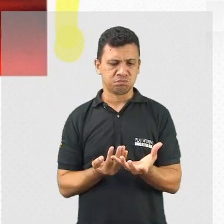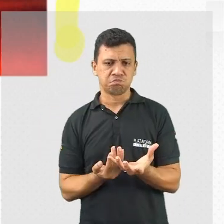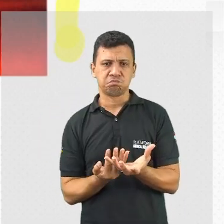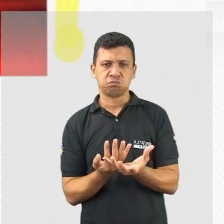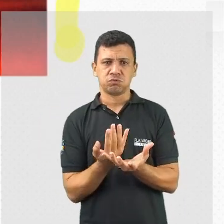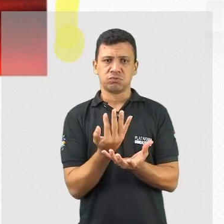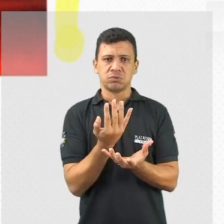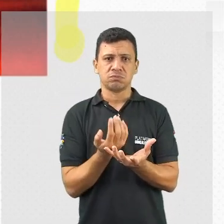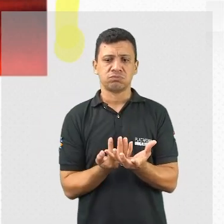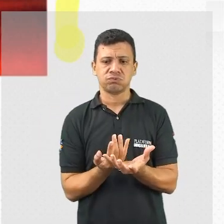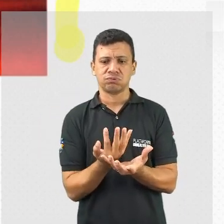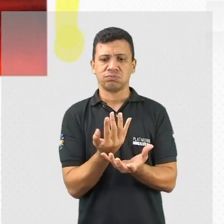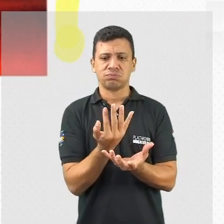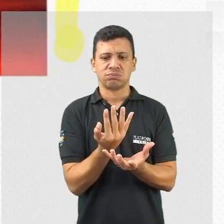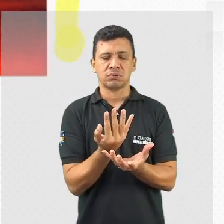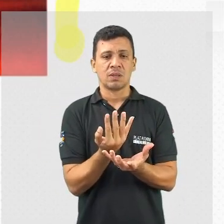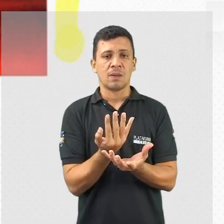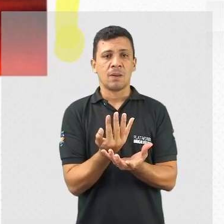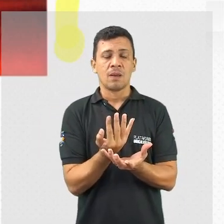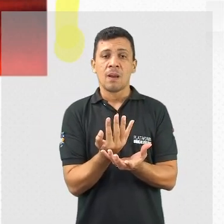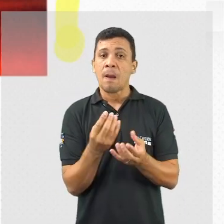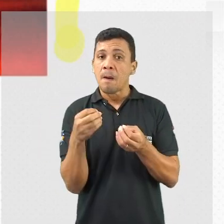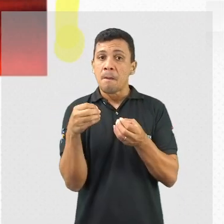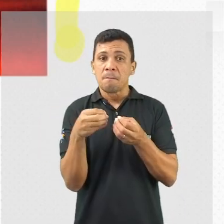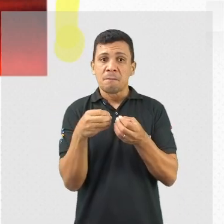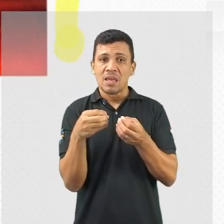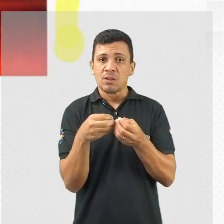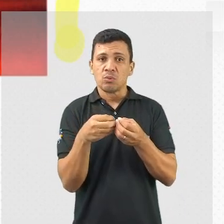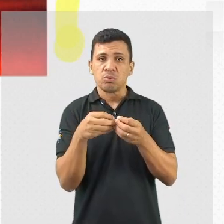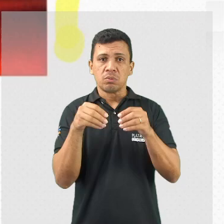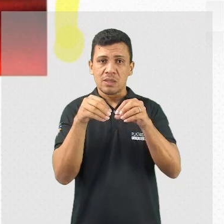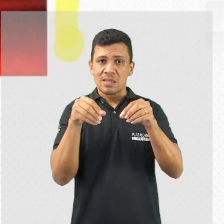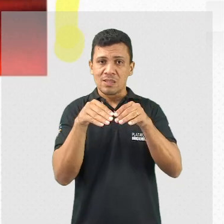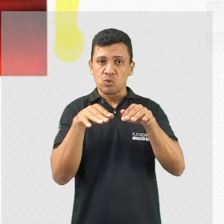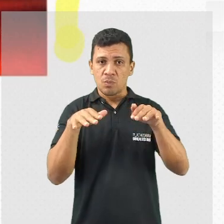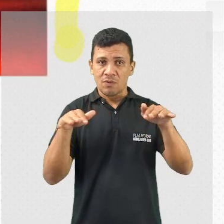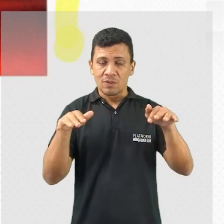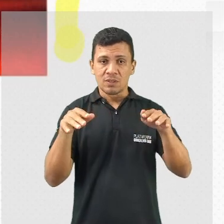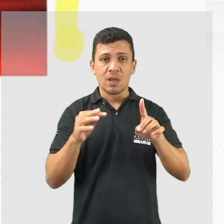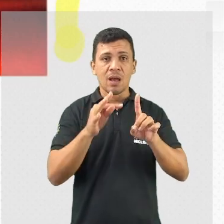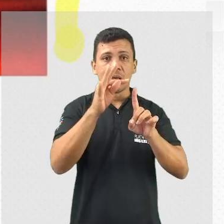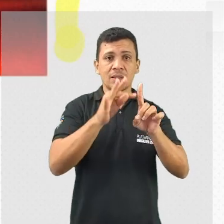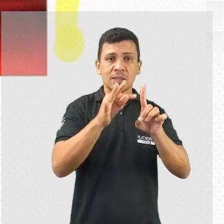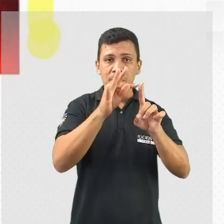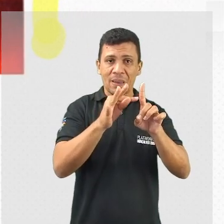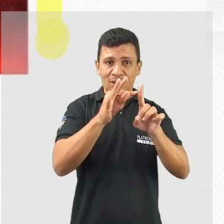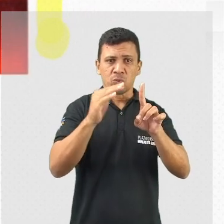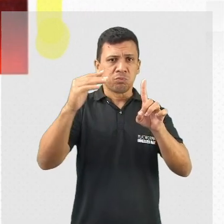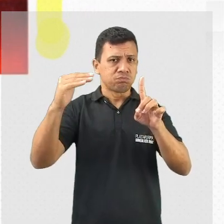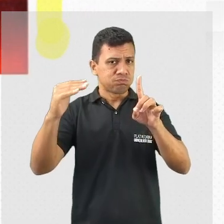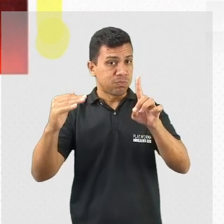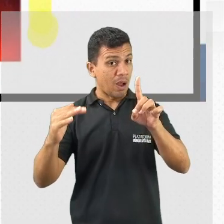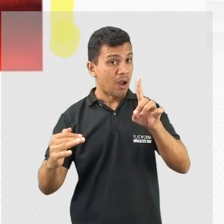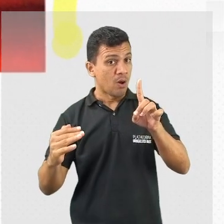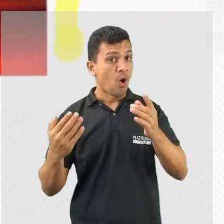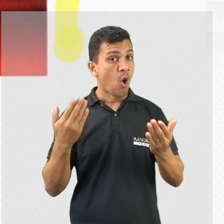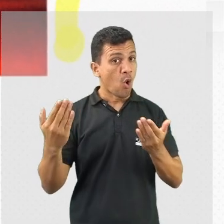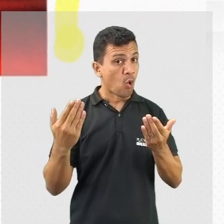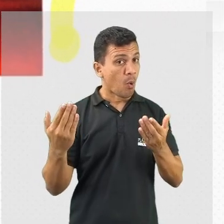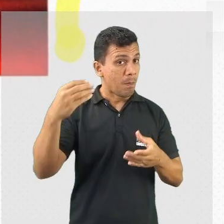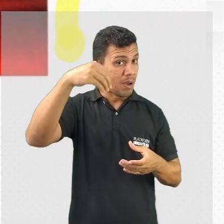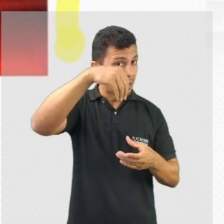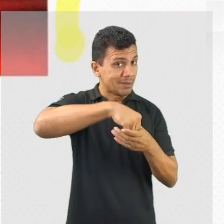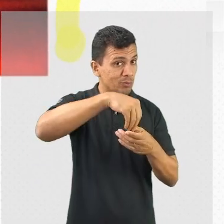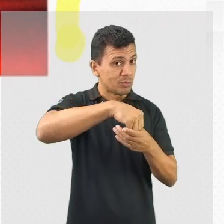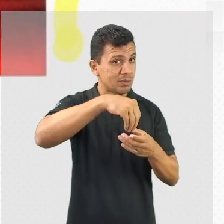tá certo? E quanto mais próximo você chega da superfície, a temperatura, ela cai, se comparado ao interior da Terra. Deixa